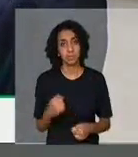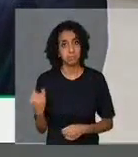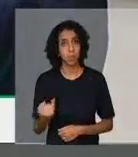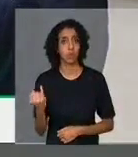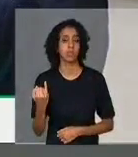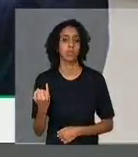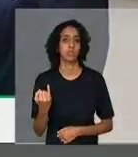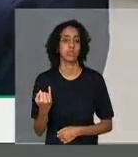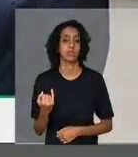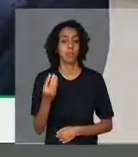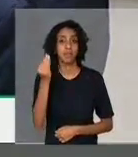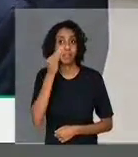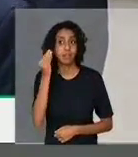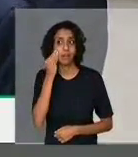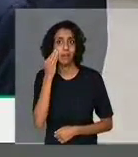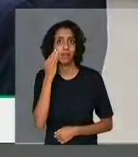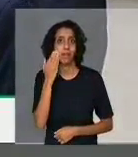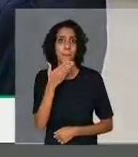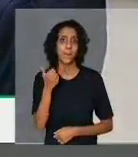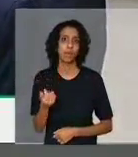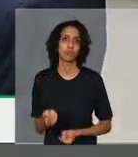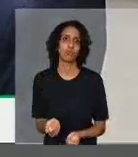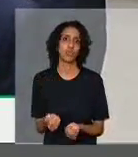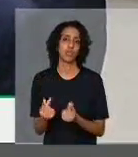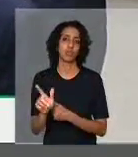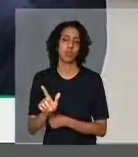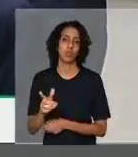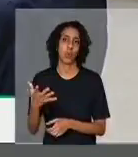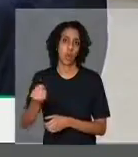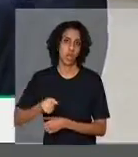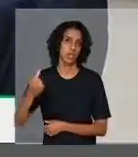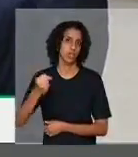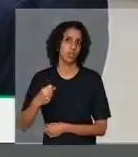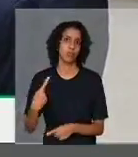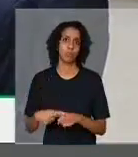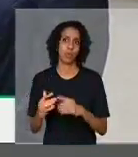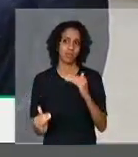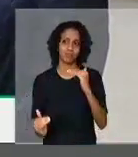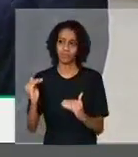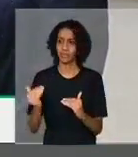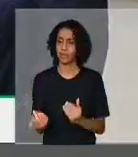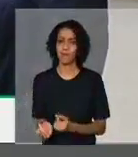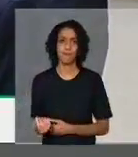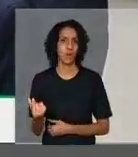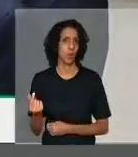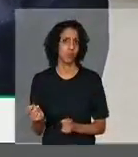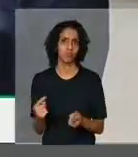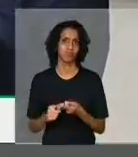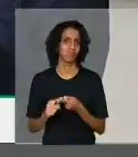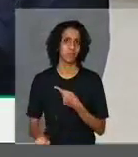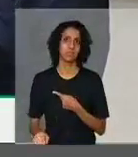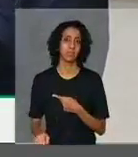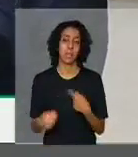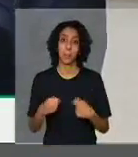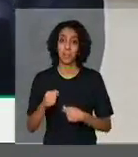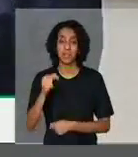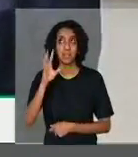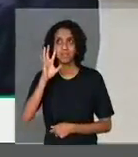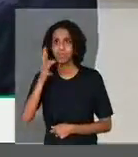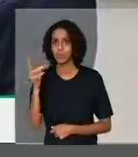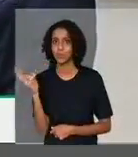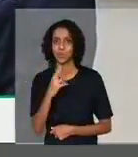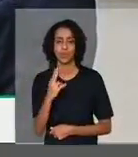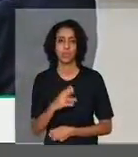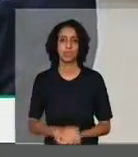no preço do leite que está sendo pago hoje aquém do custo e que precisa de uma solução urgente. Então, quero agradecer aqui o